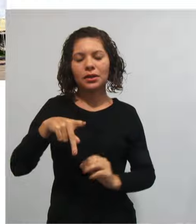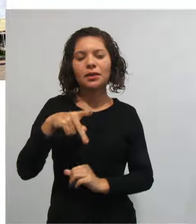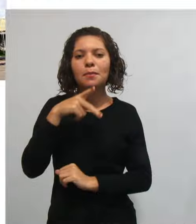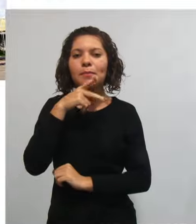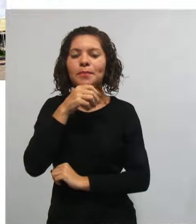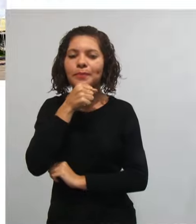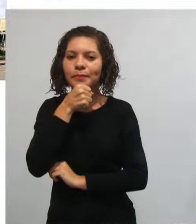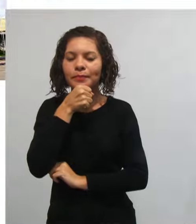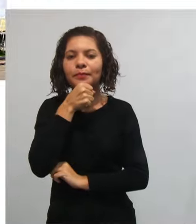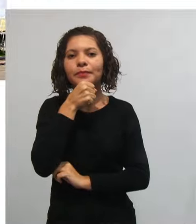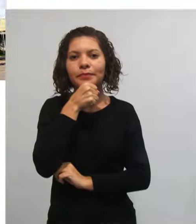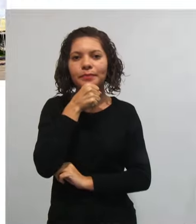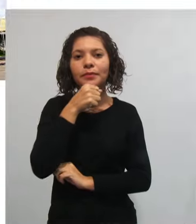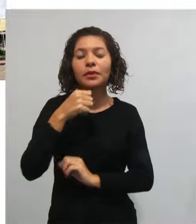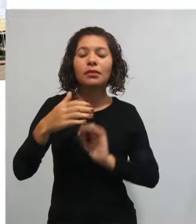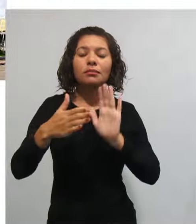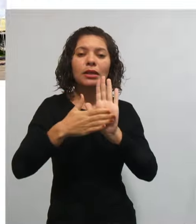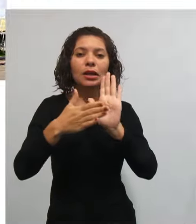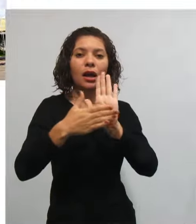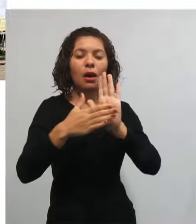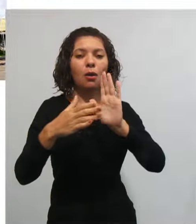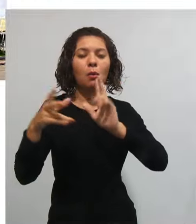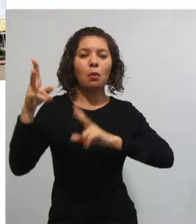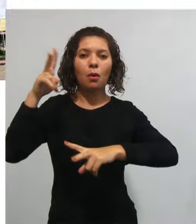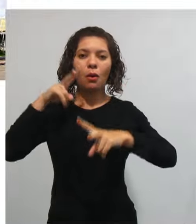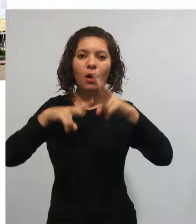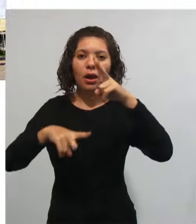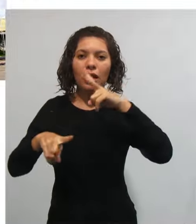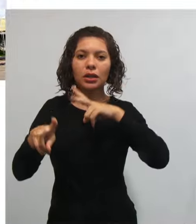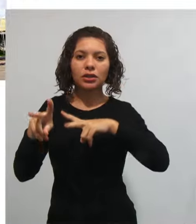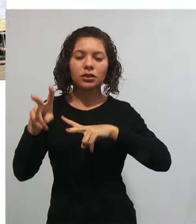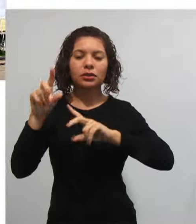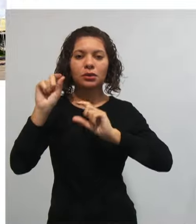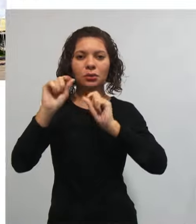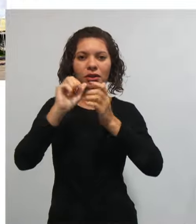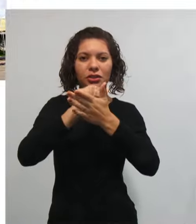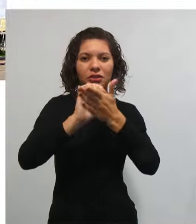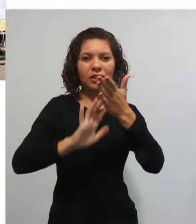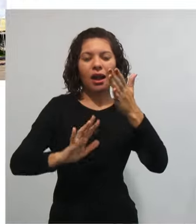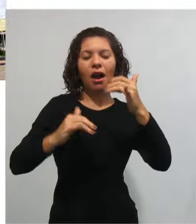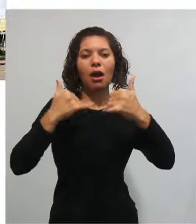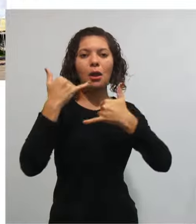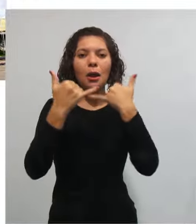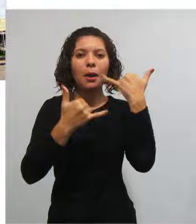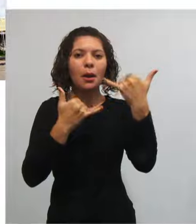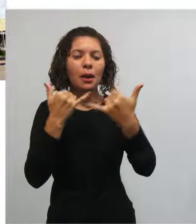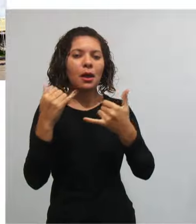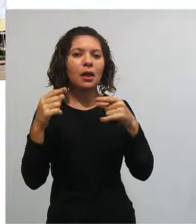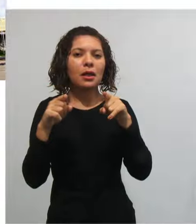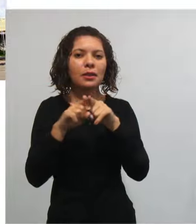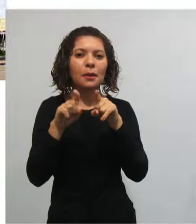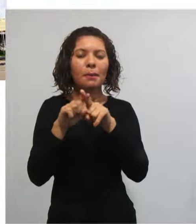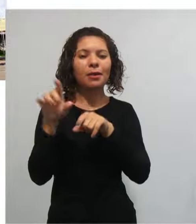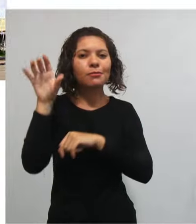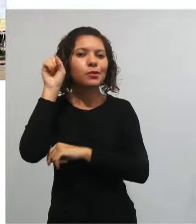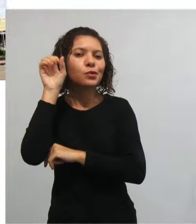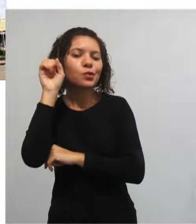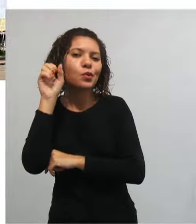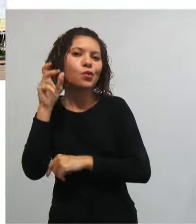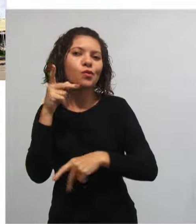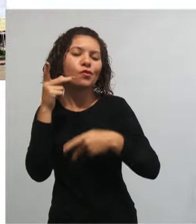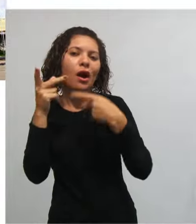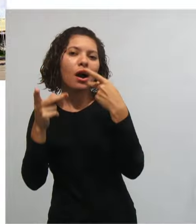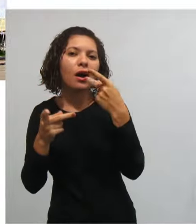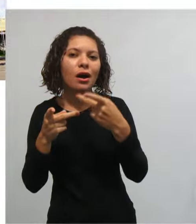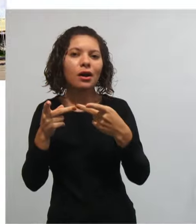vocês uma foto do nosso Museu aqui em Porto Velho e essas propostas avaliativas são atividades